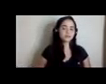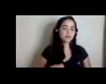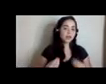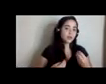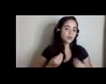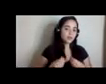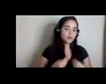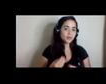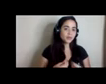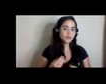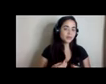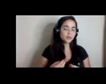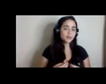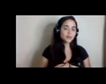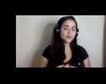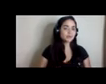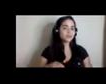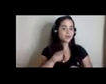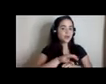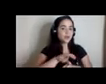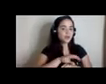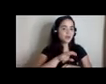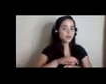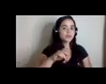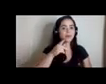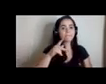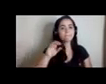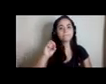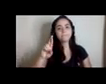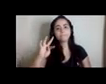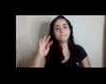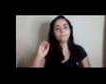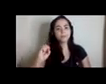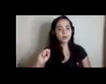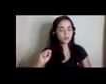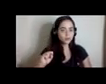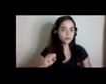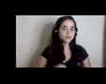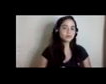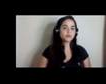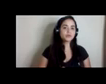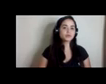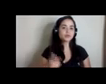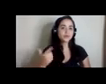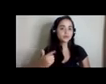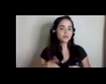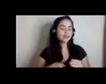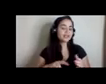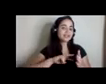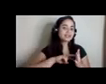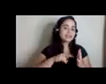de portos e significar os conteúdos dentro de um